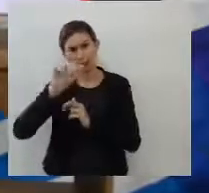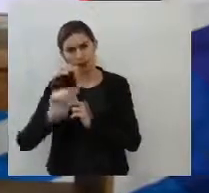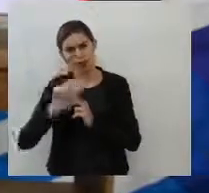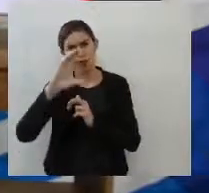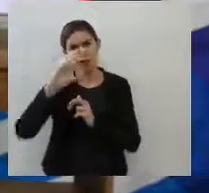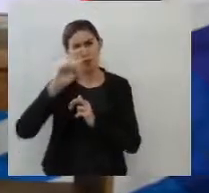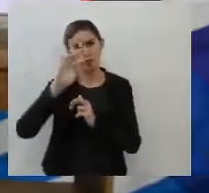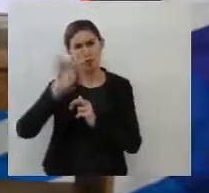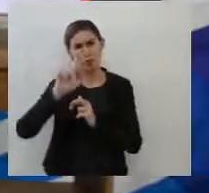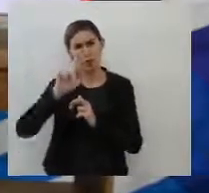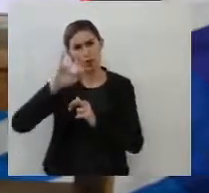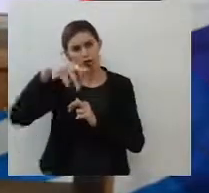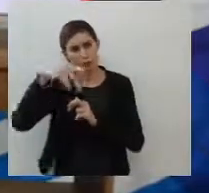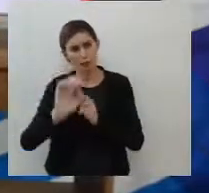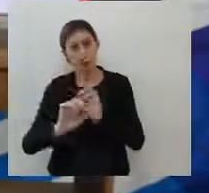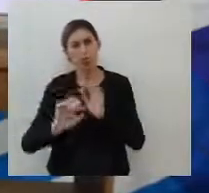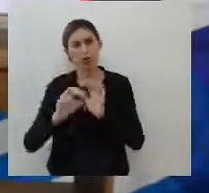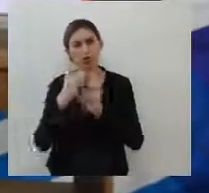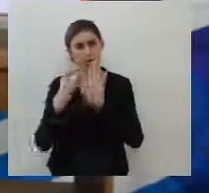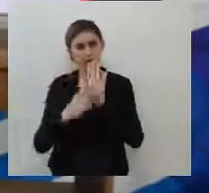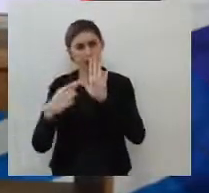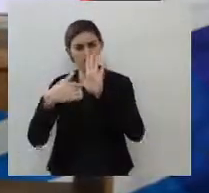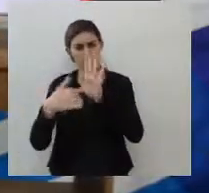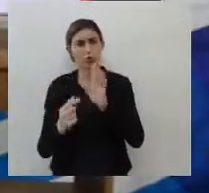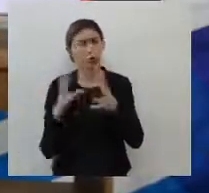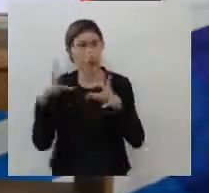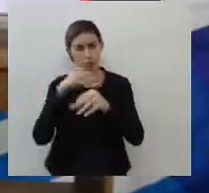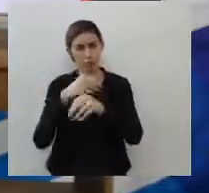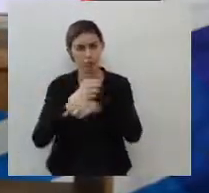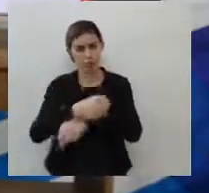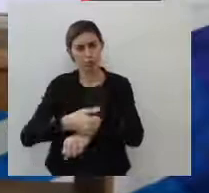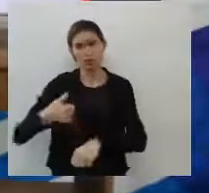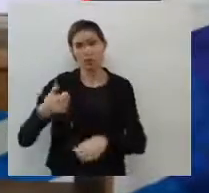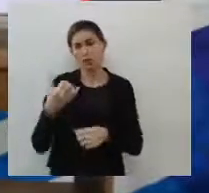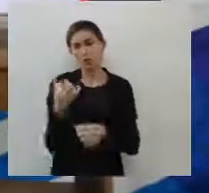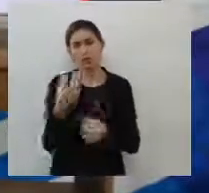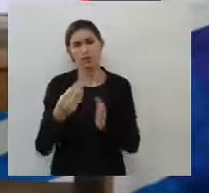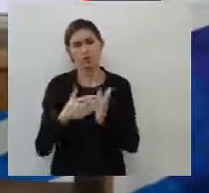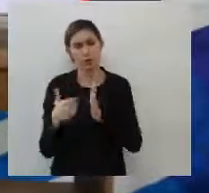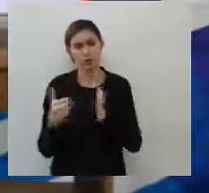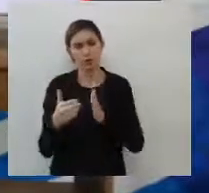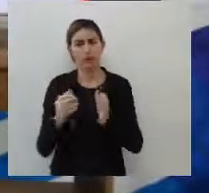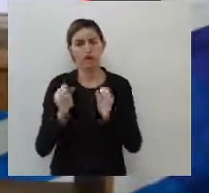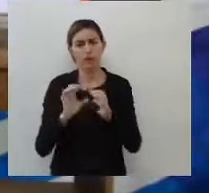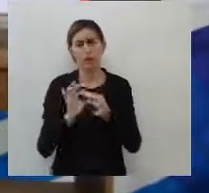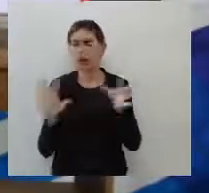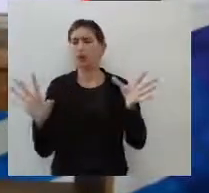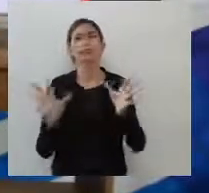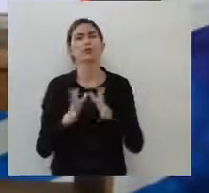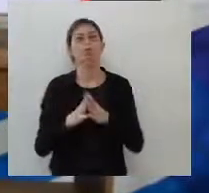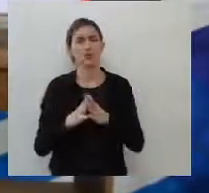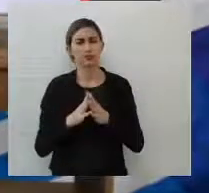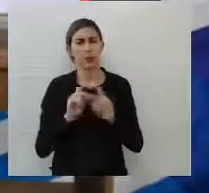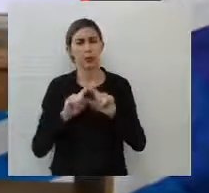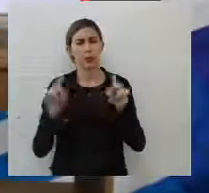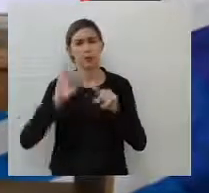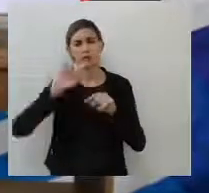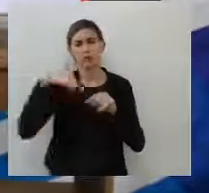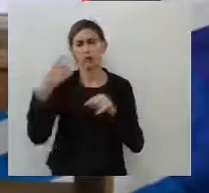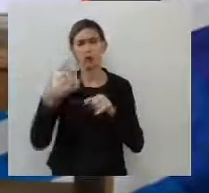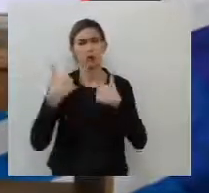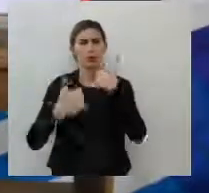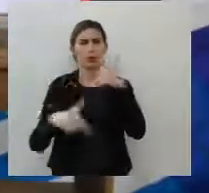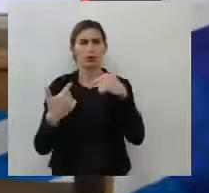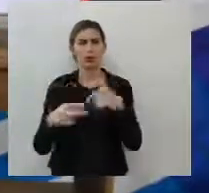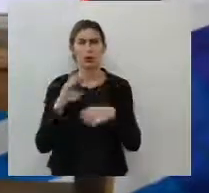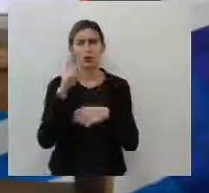Resumindo, decreta que todo escravizado que completasse 60 anos seria considerado livre, mas só depois que